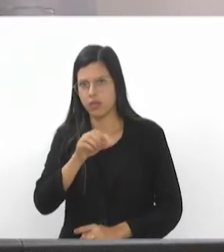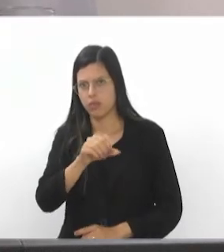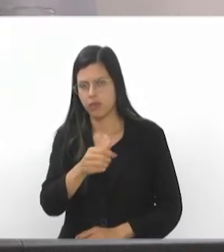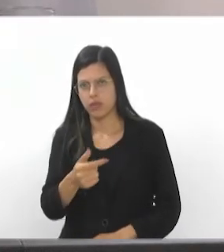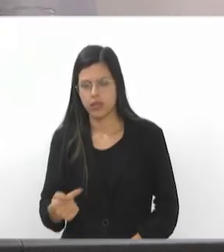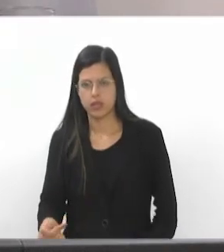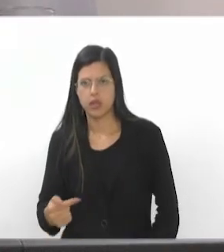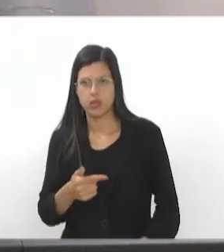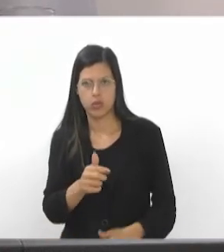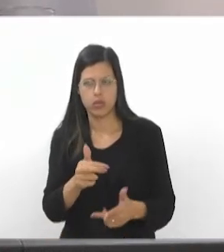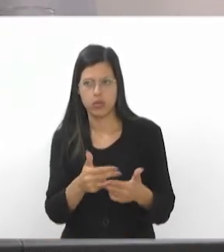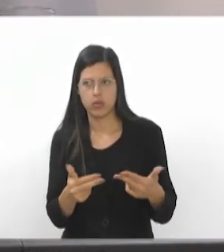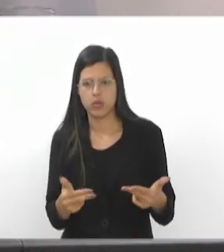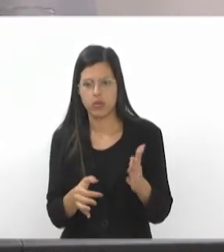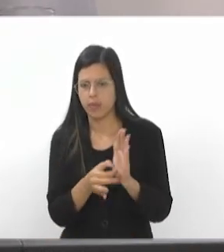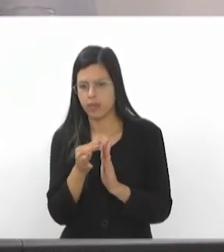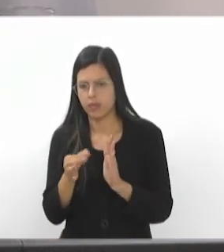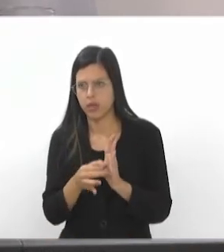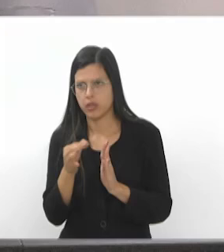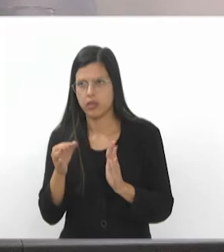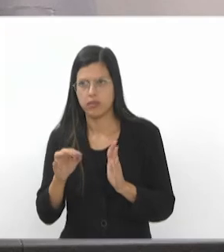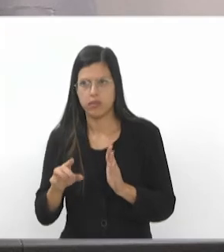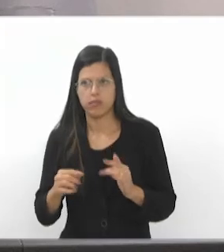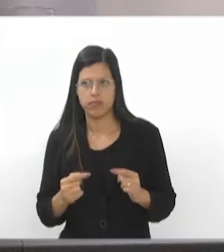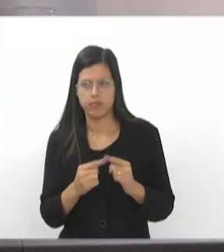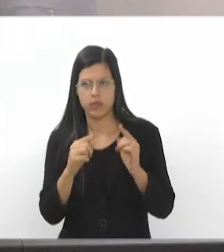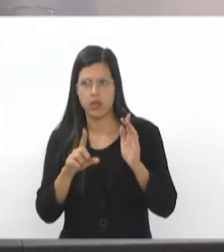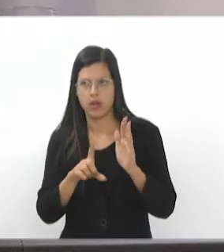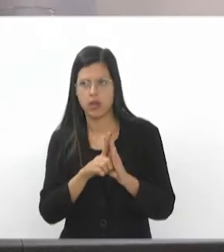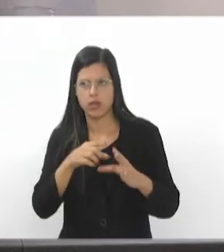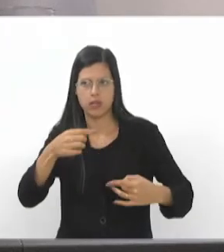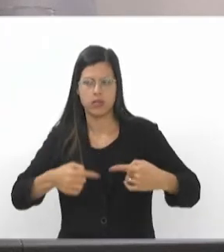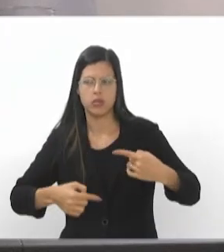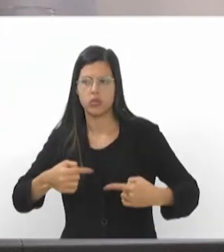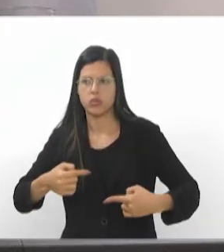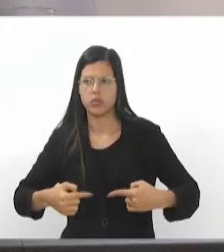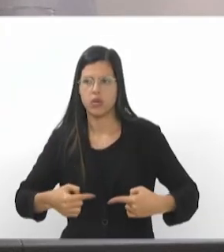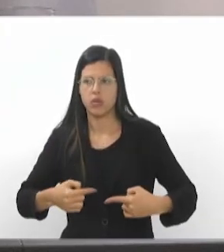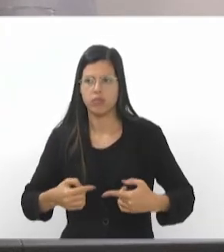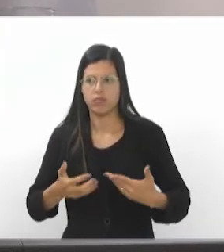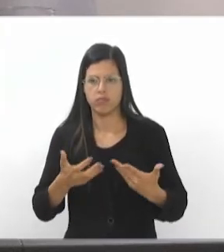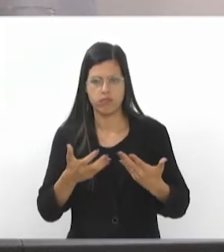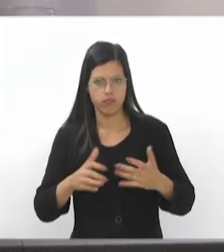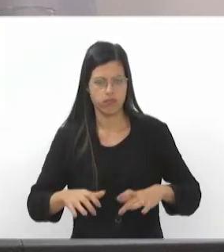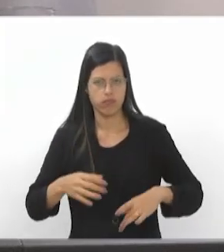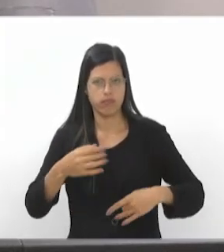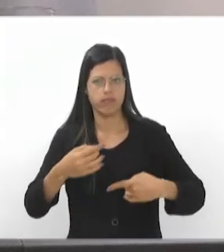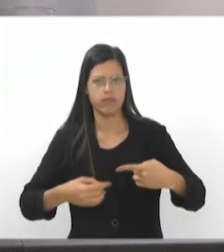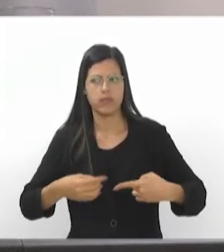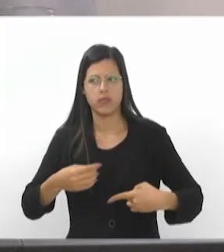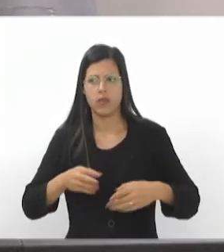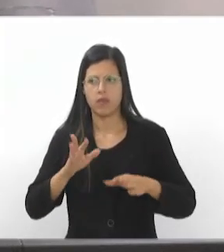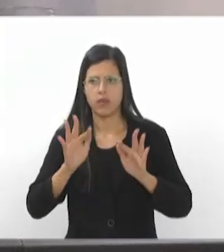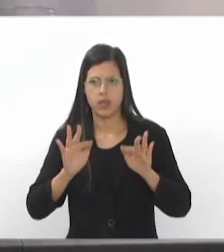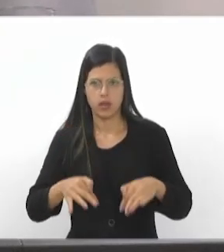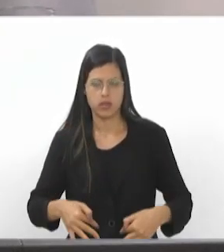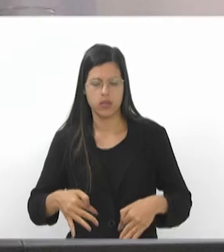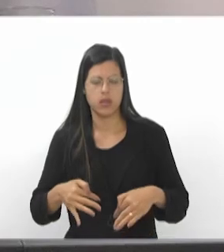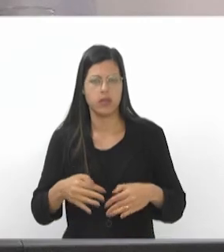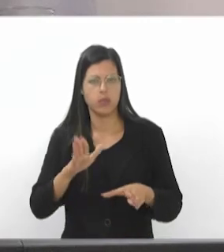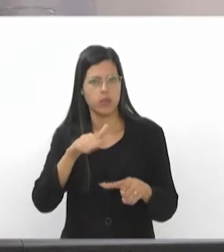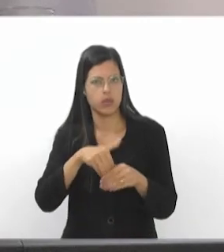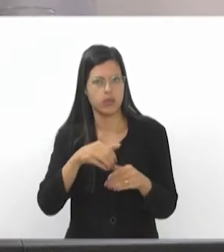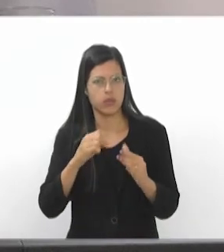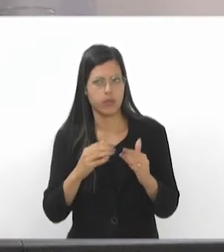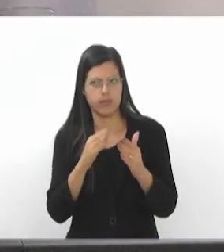providências. O parecer é pela legalidade. Em discussão. Não havendo quem queira discutir, encerrada a discussão, em votação, os